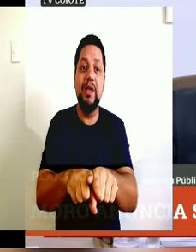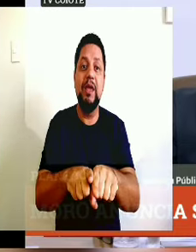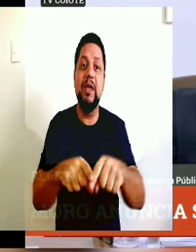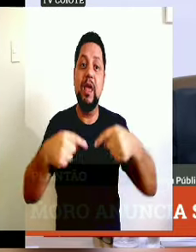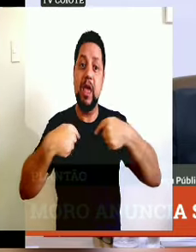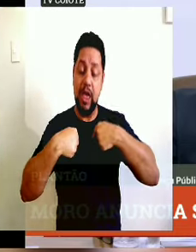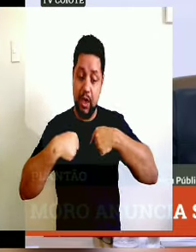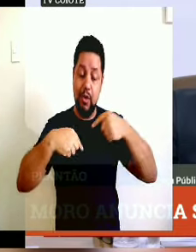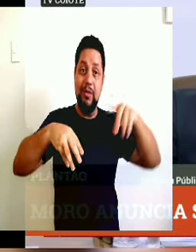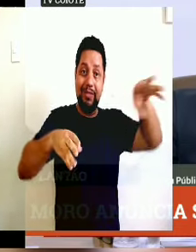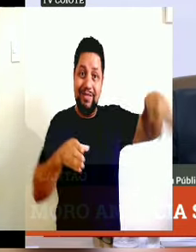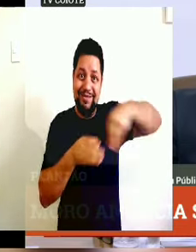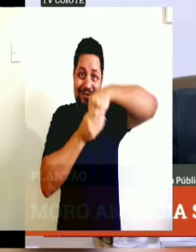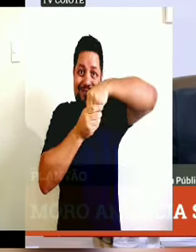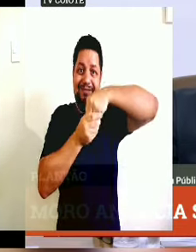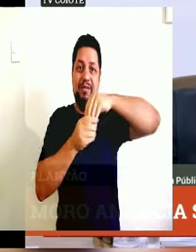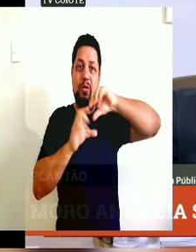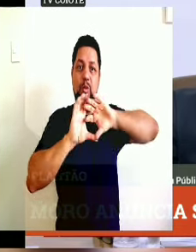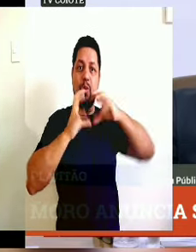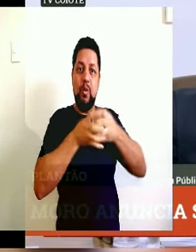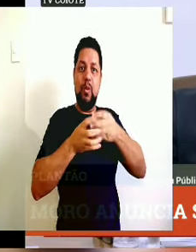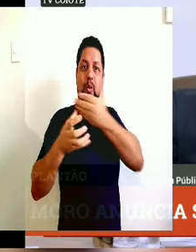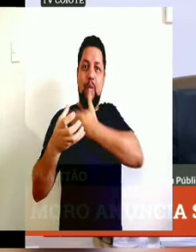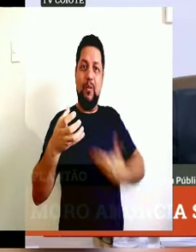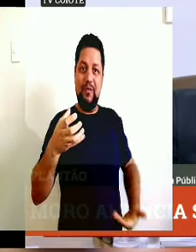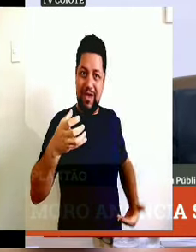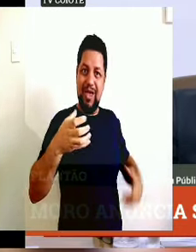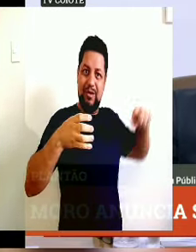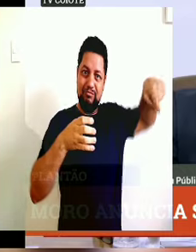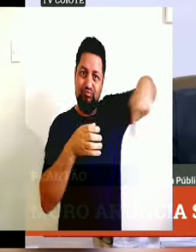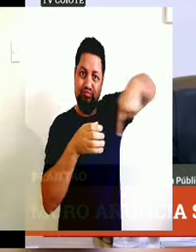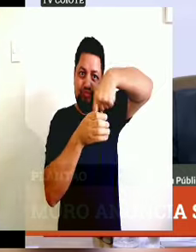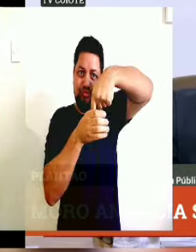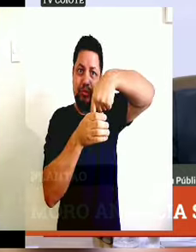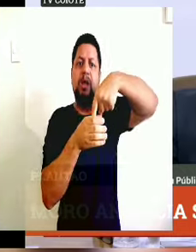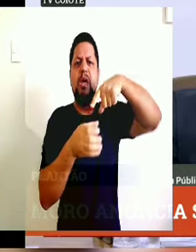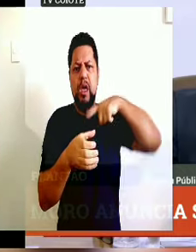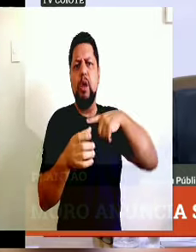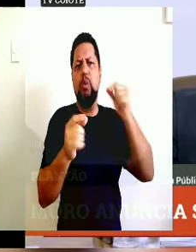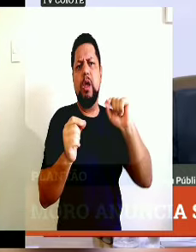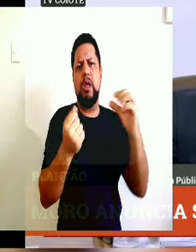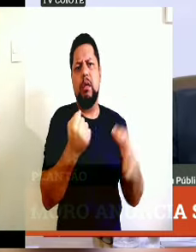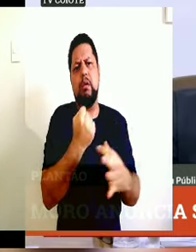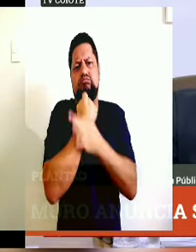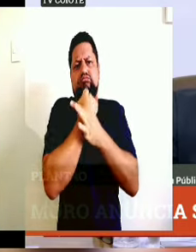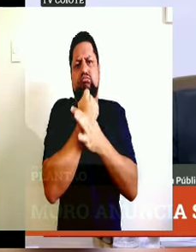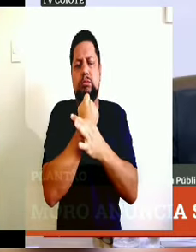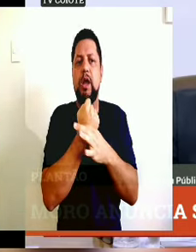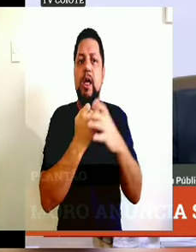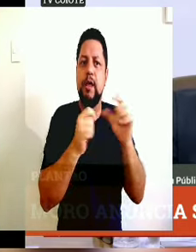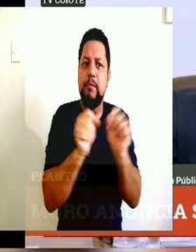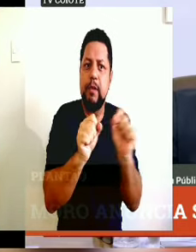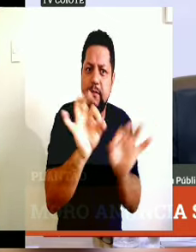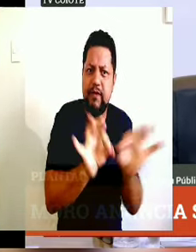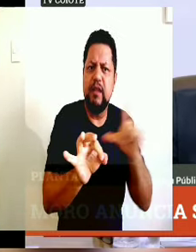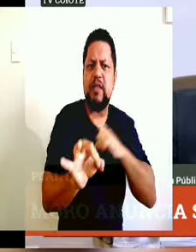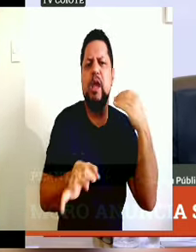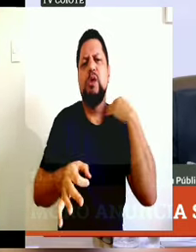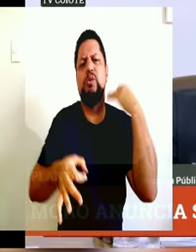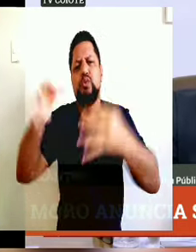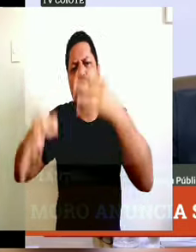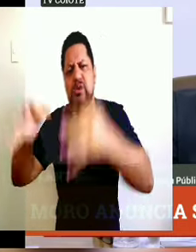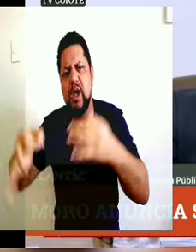estando no governo, como também garantidor. Claro que existem outras instituições importantes,